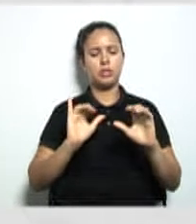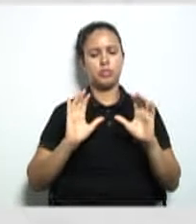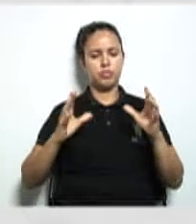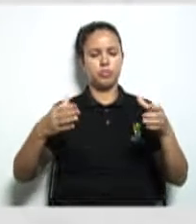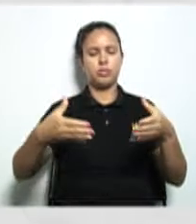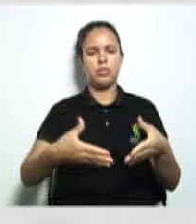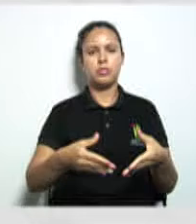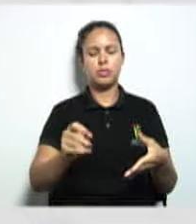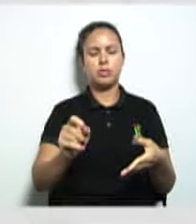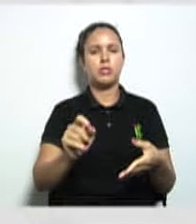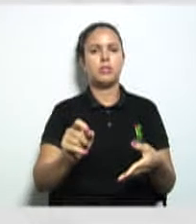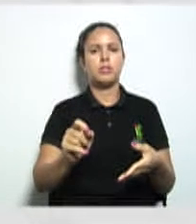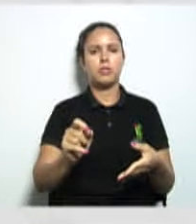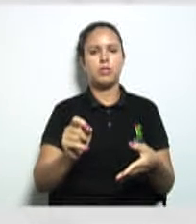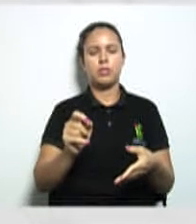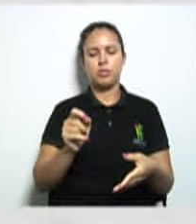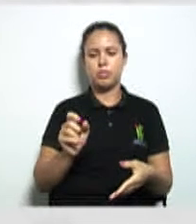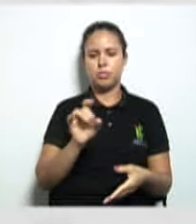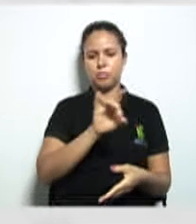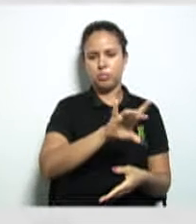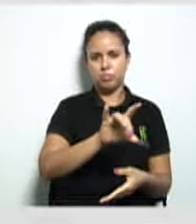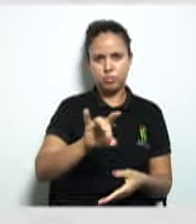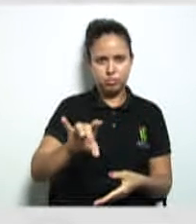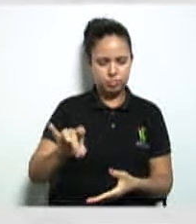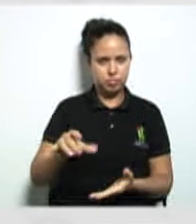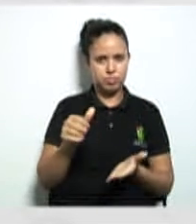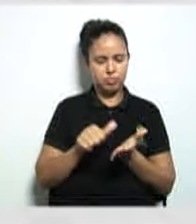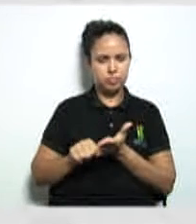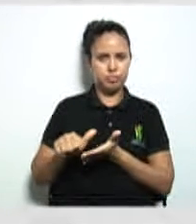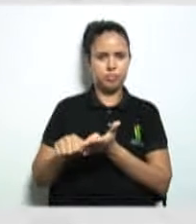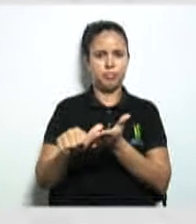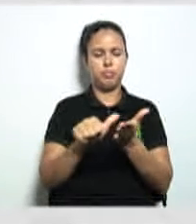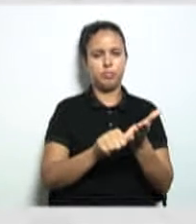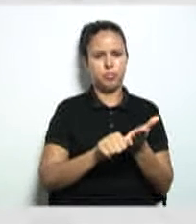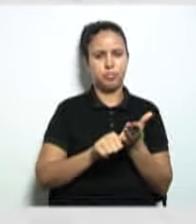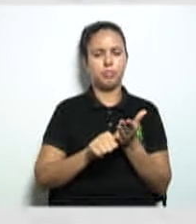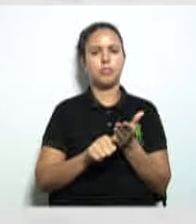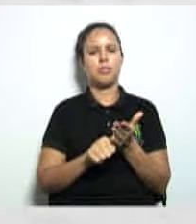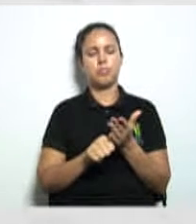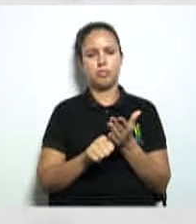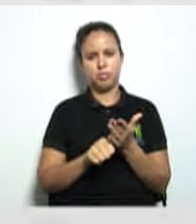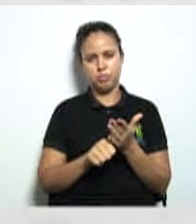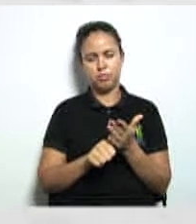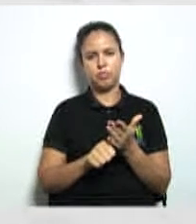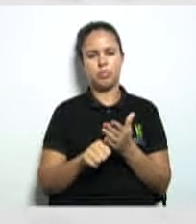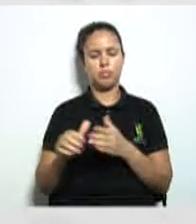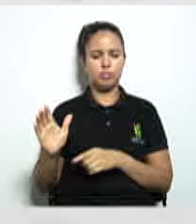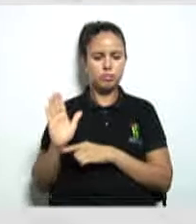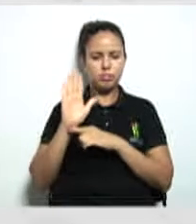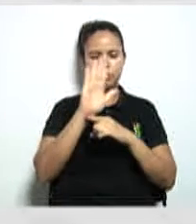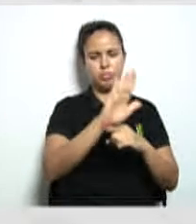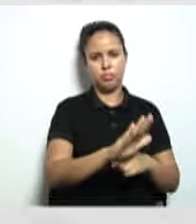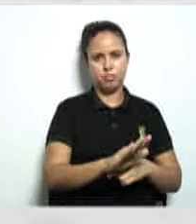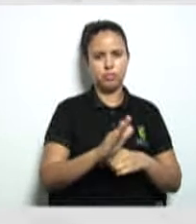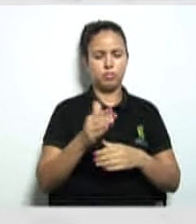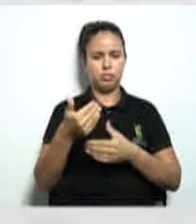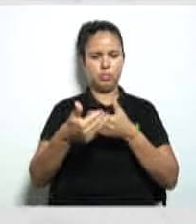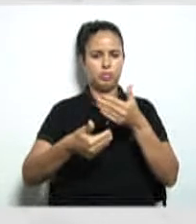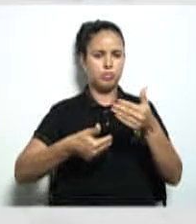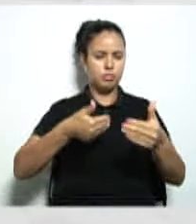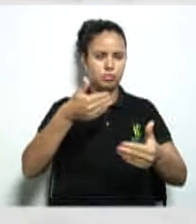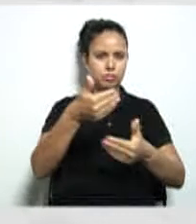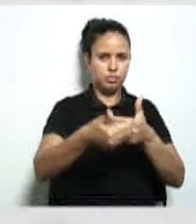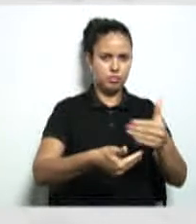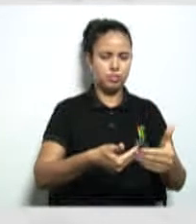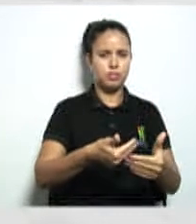para quê? Para que os seus cooperados possam contribuir eficazmente para o desenvolvimento das